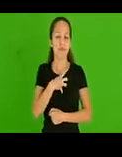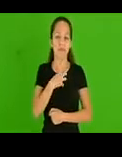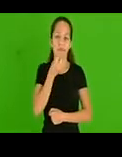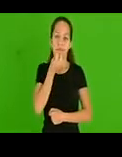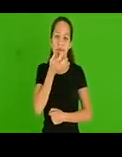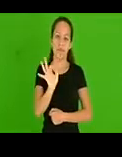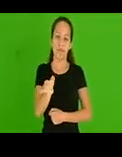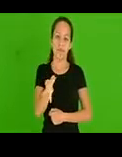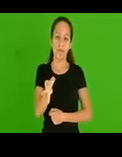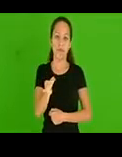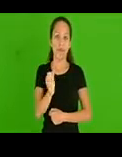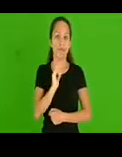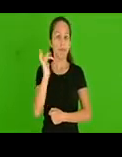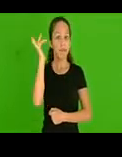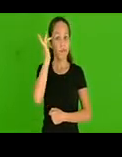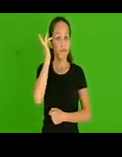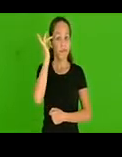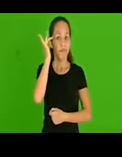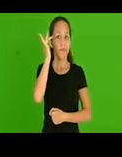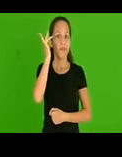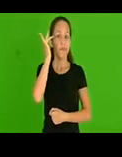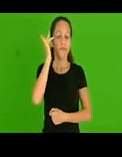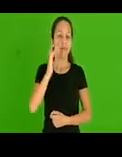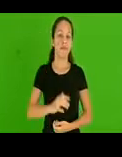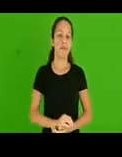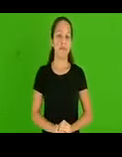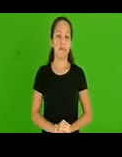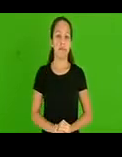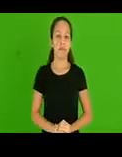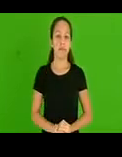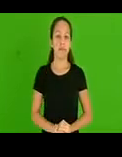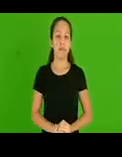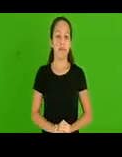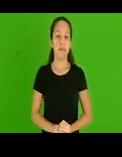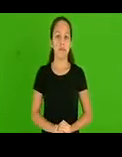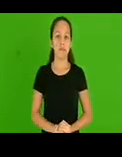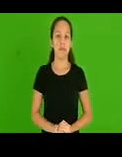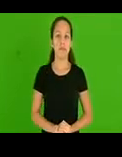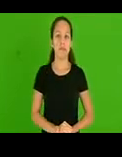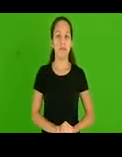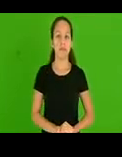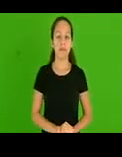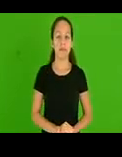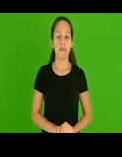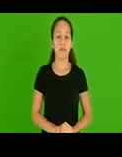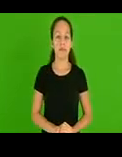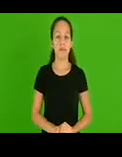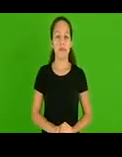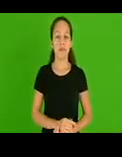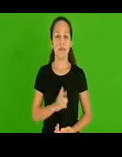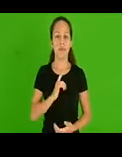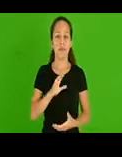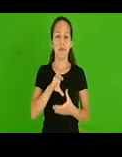né, você, assim como anteriormente a Thalita, né, também se apropria, né, da concepção,